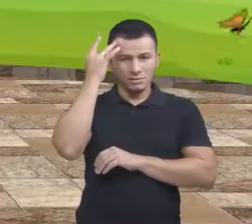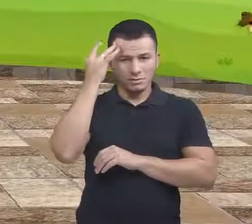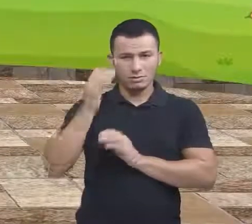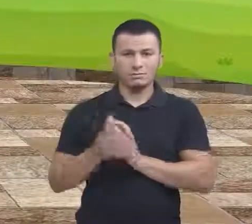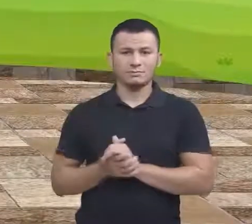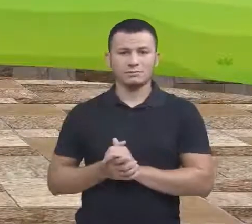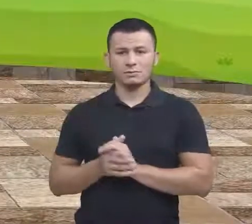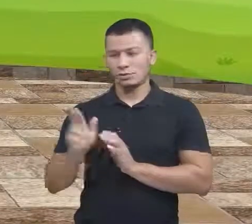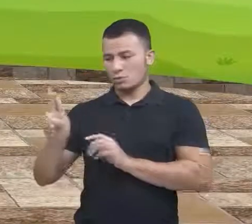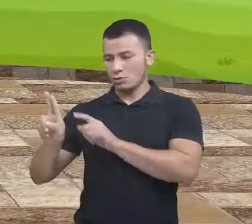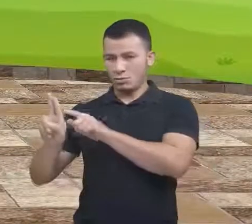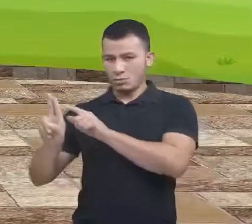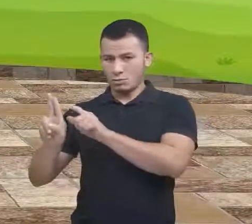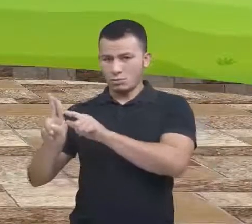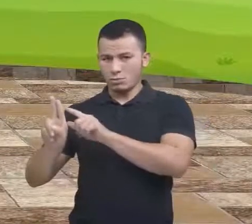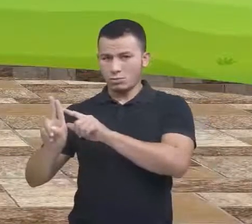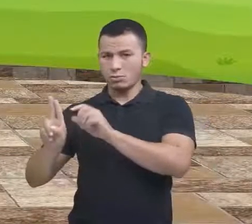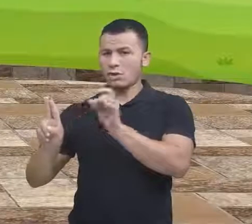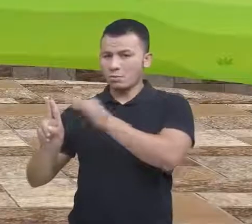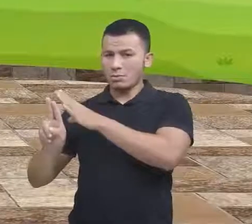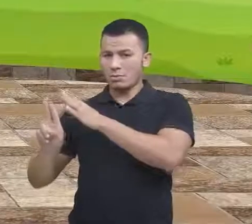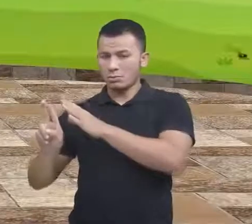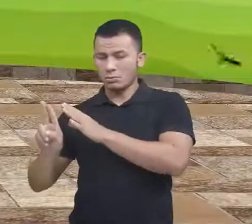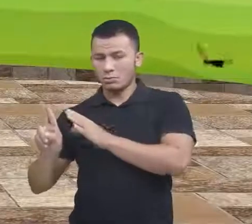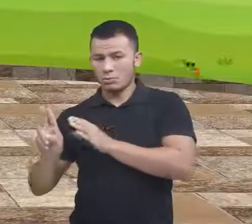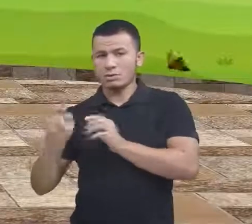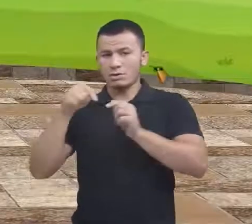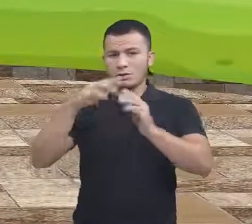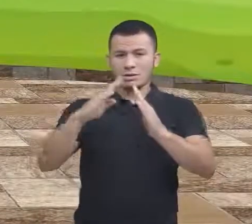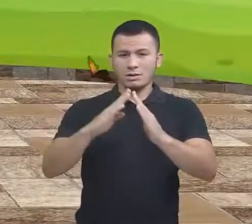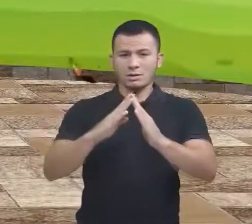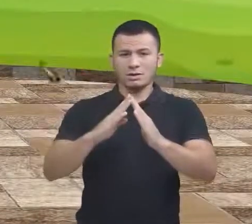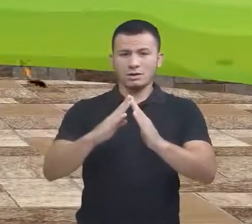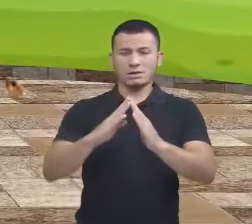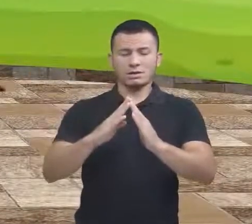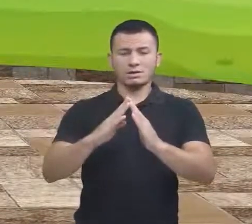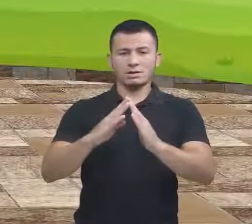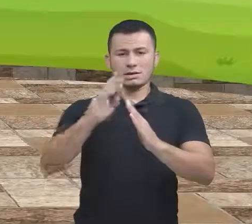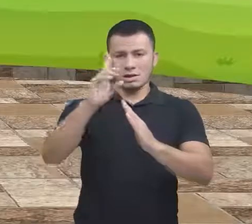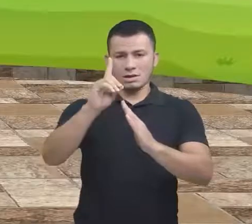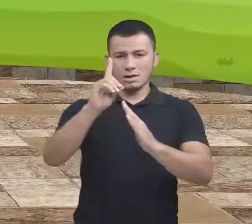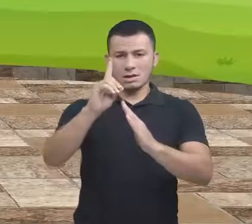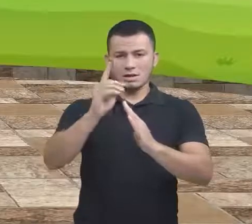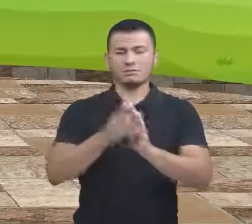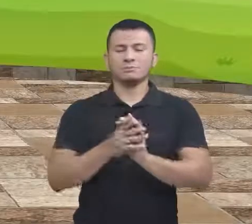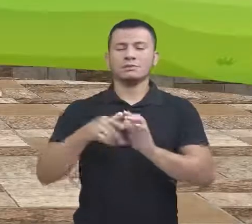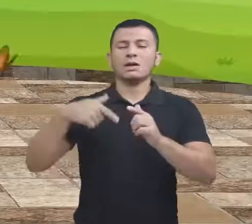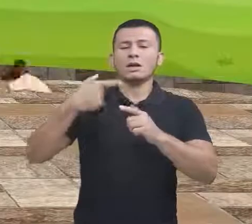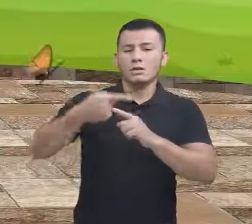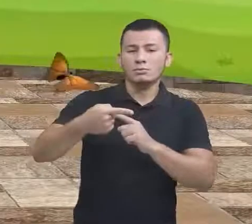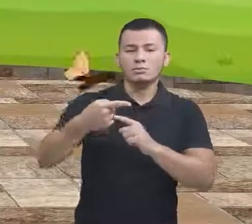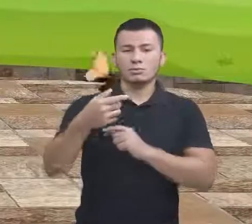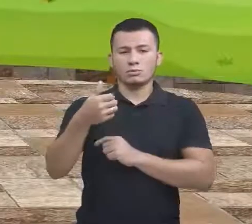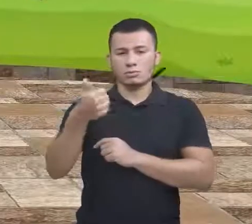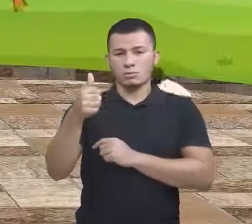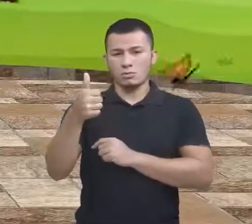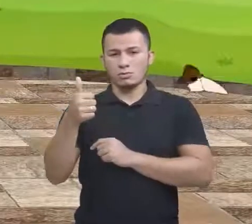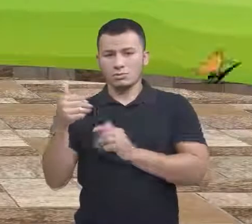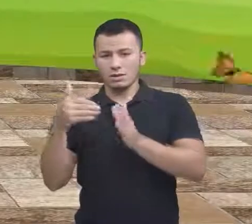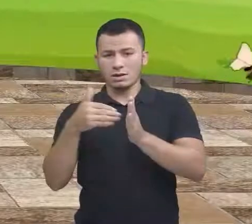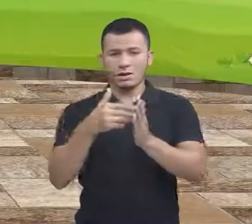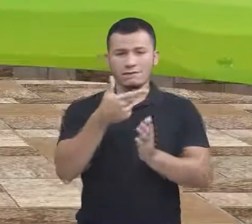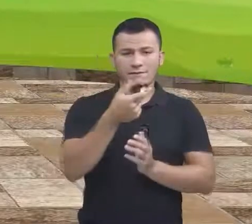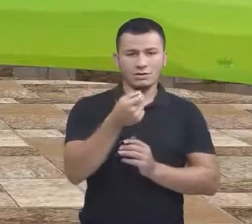ao 10 só tava lá depois pegou do 11 ao 20 duas